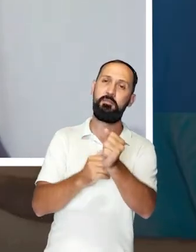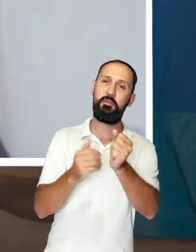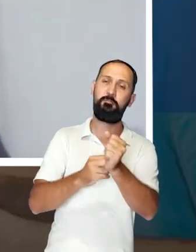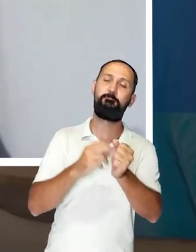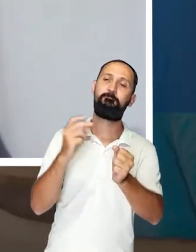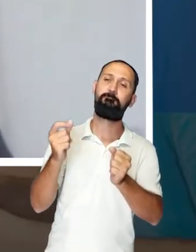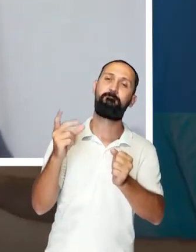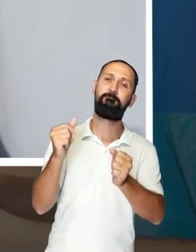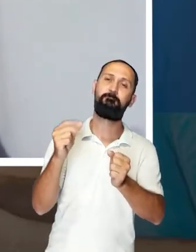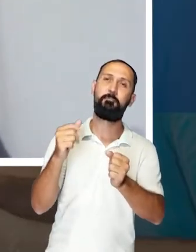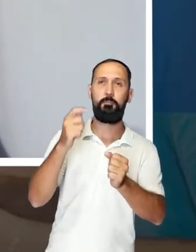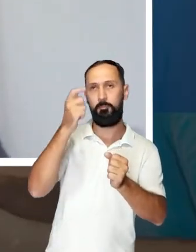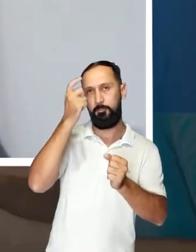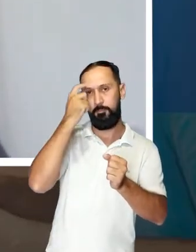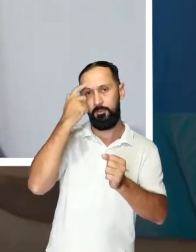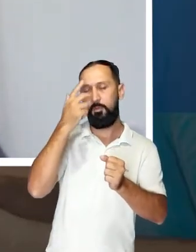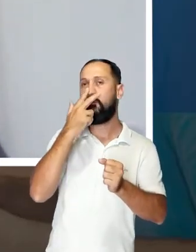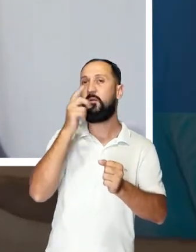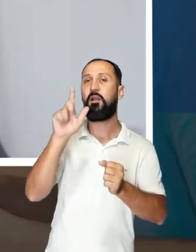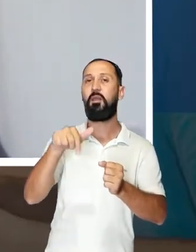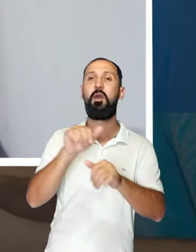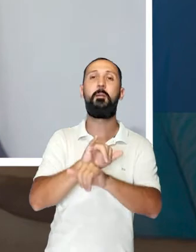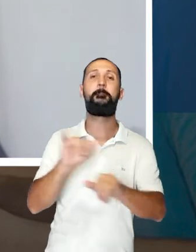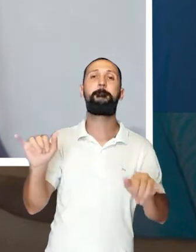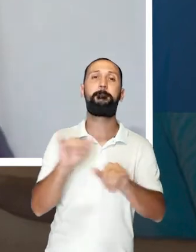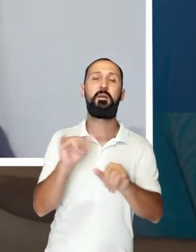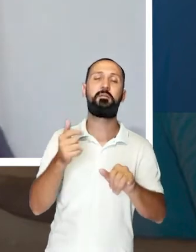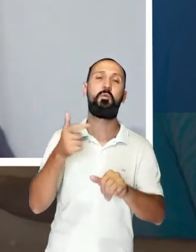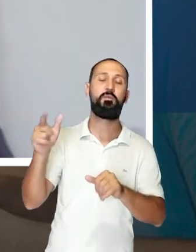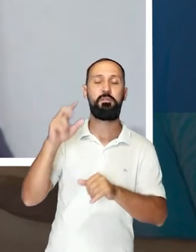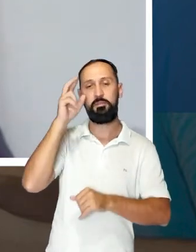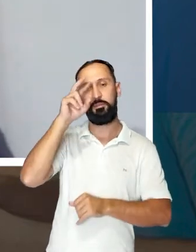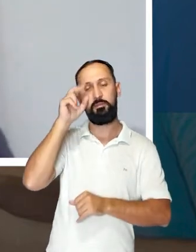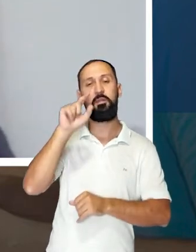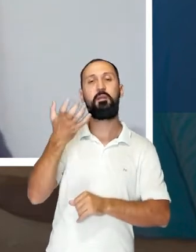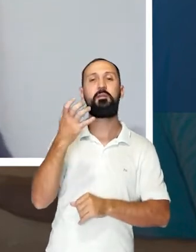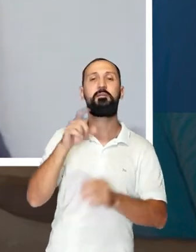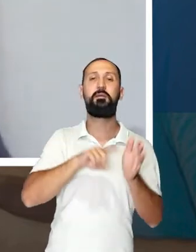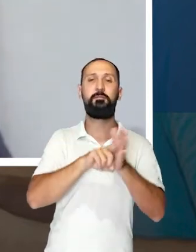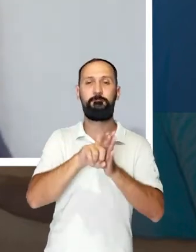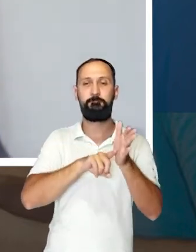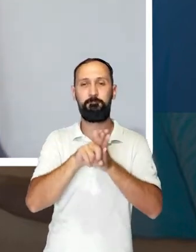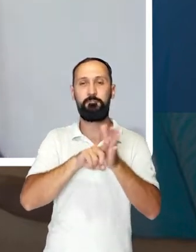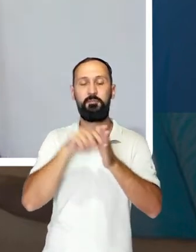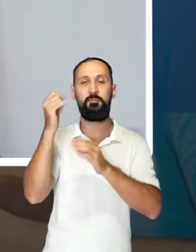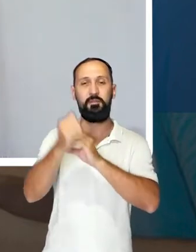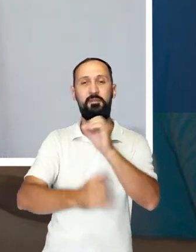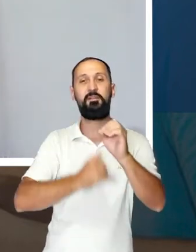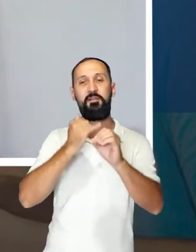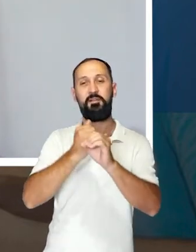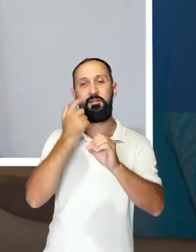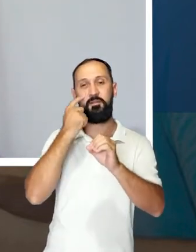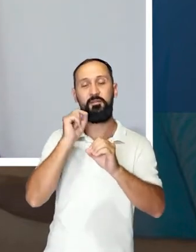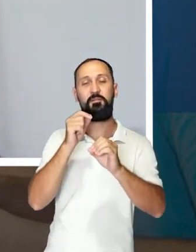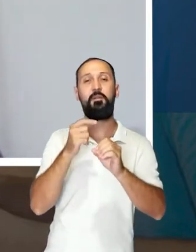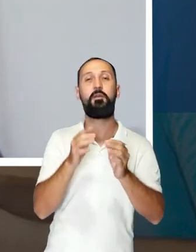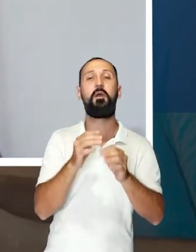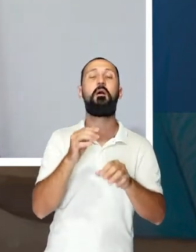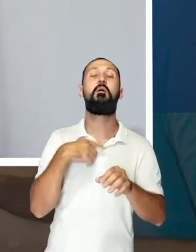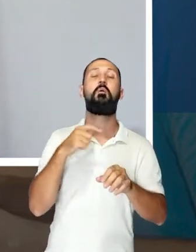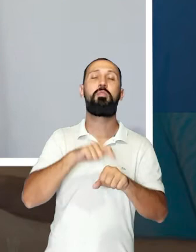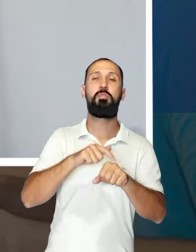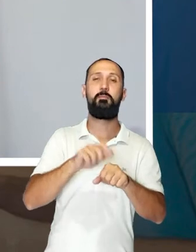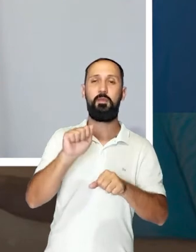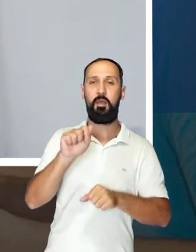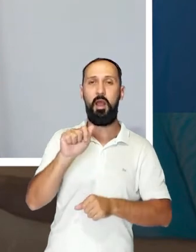um mistério. Acham que, na verdade, foi uma jogada de marketing. E tem várias outras histórias. Aí quem quiser, procura aí na internet e ver o